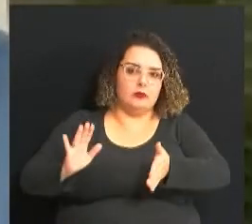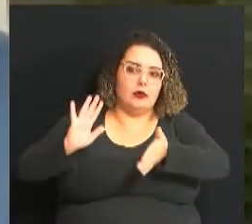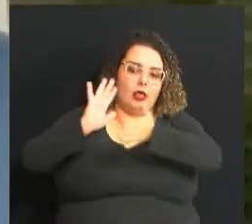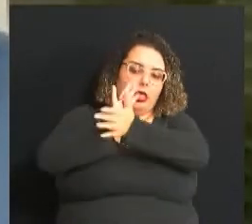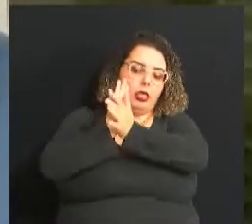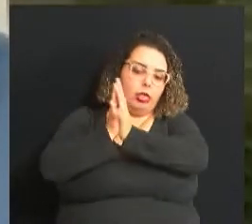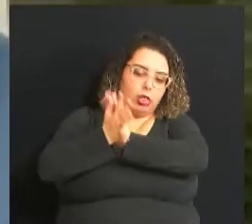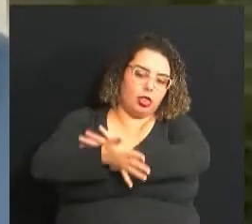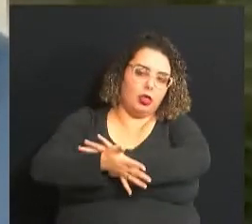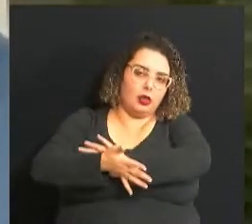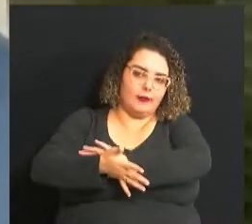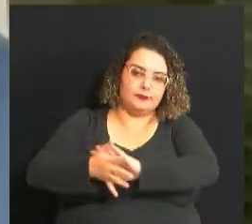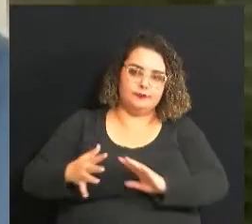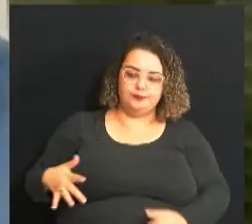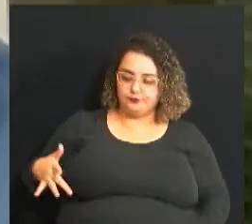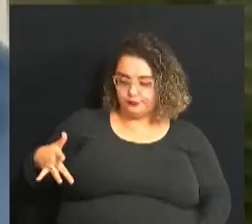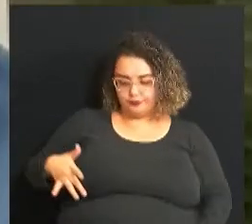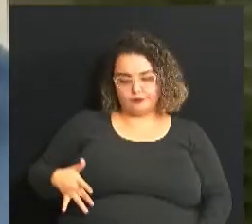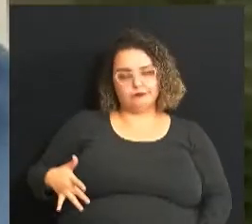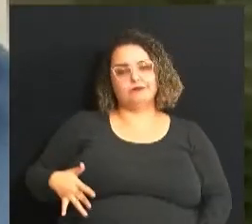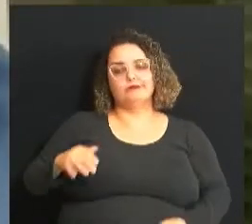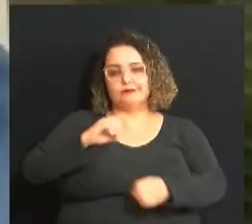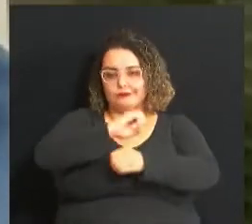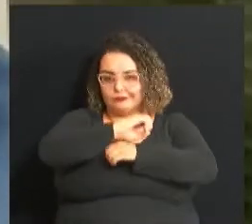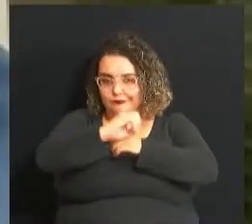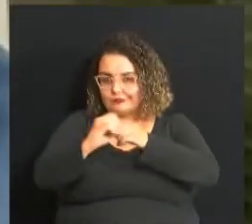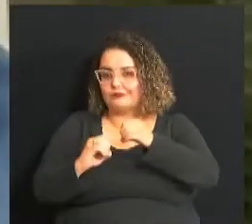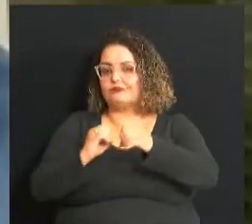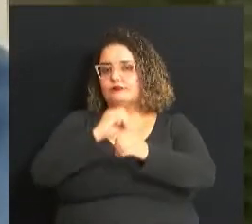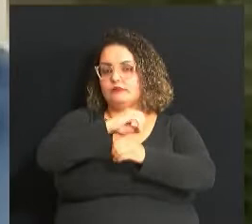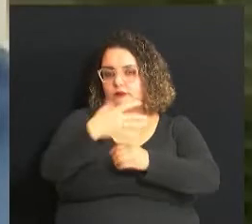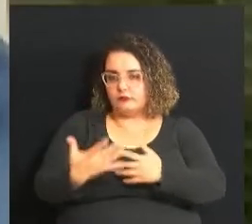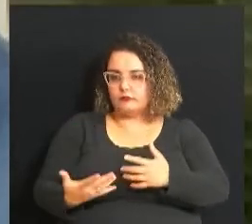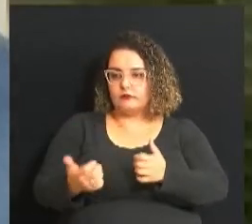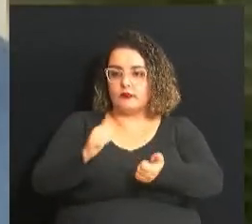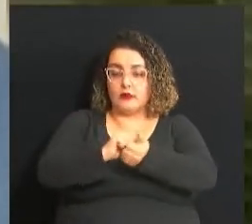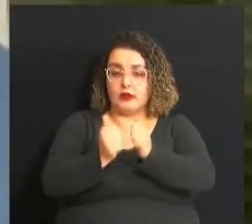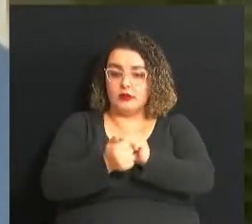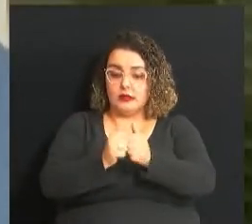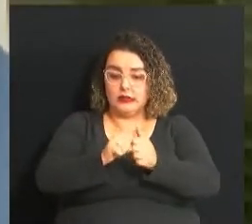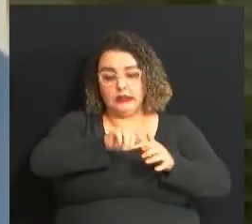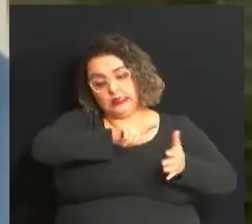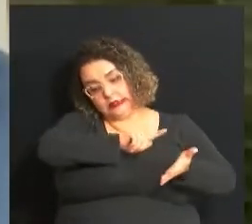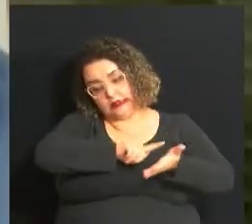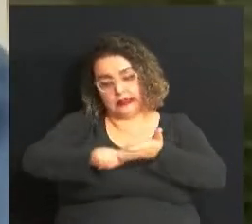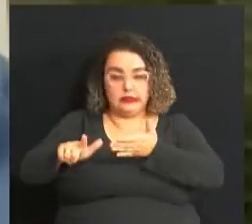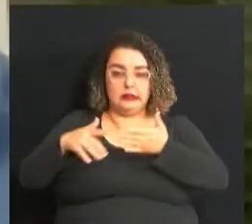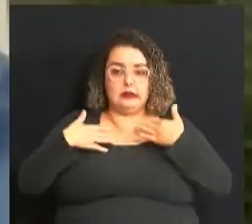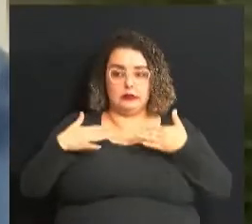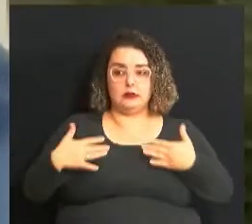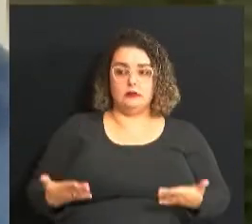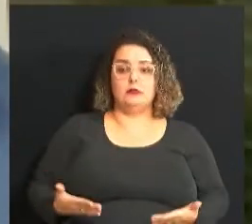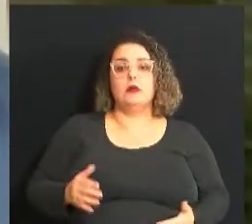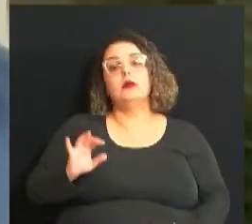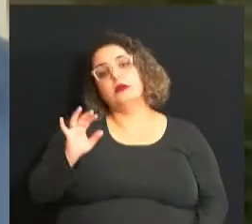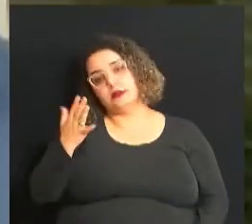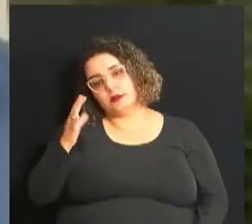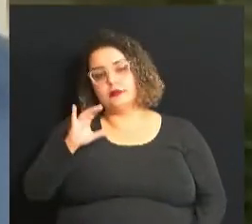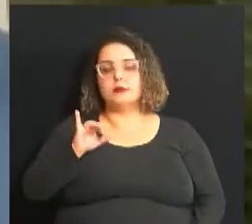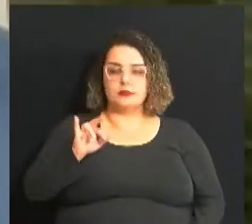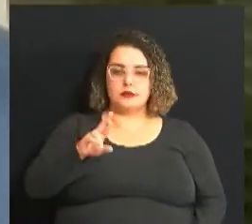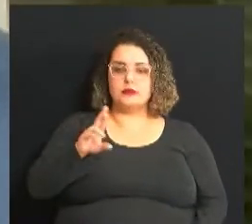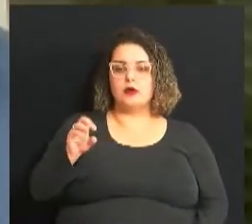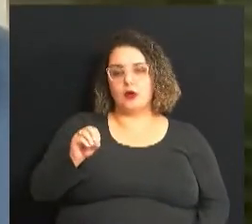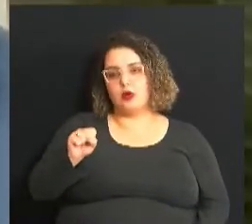reserva de células que precisam metabolizar essa quantidade de álcool. E aí ocorre a tal da cirrose, que é uma